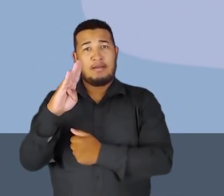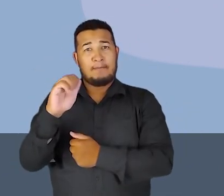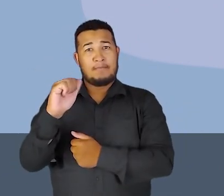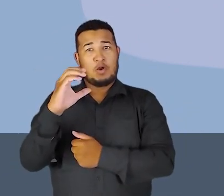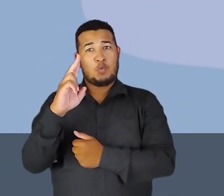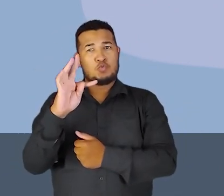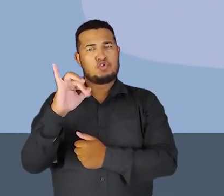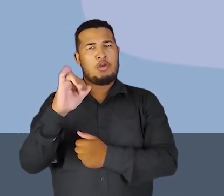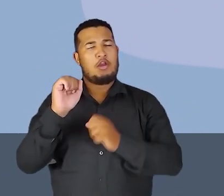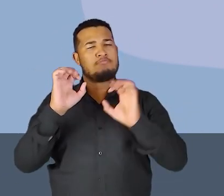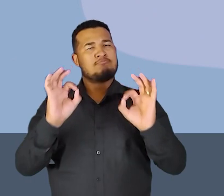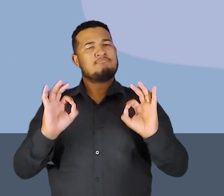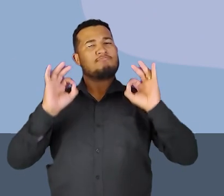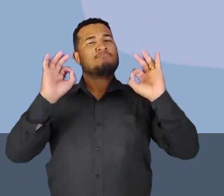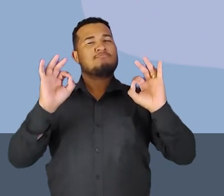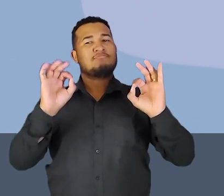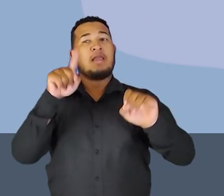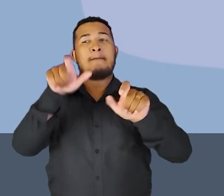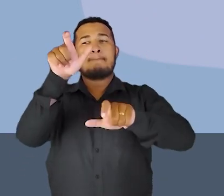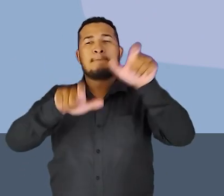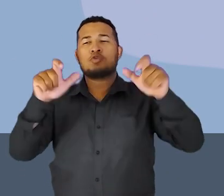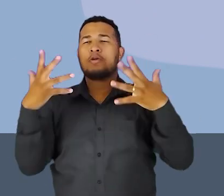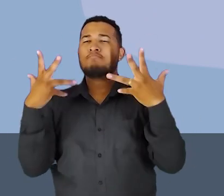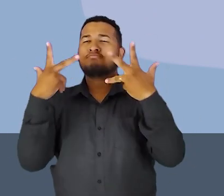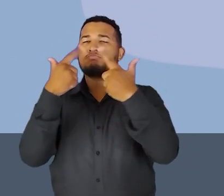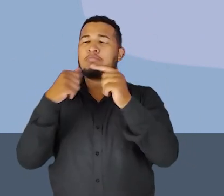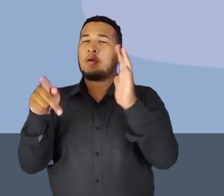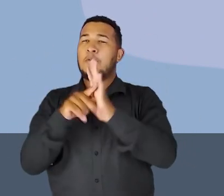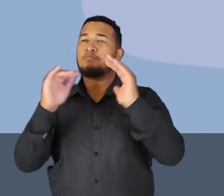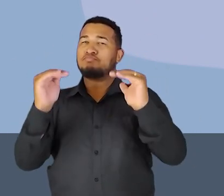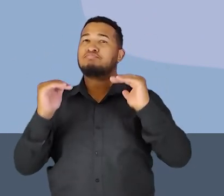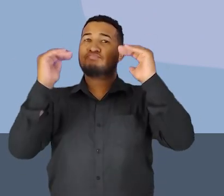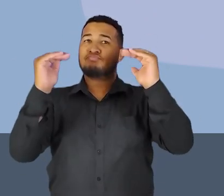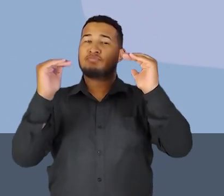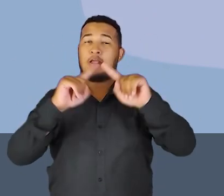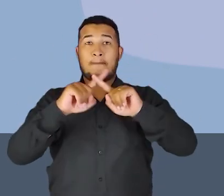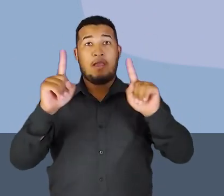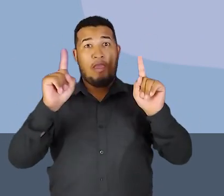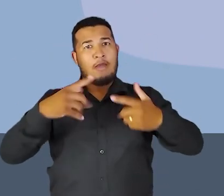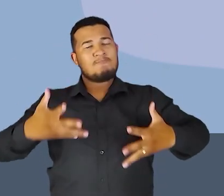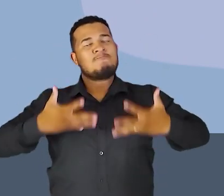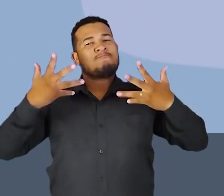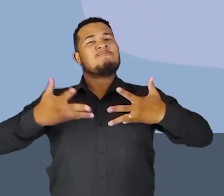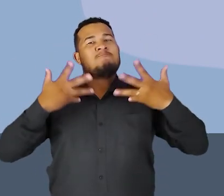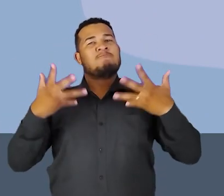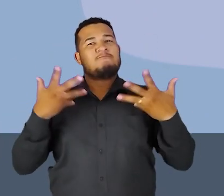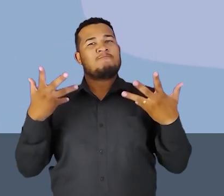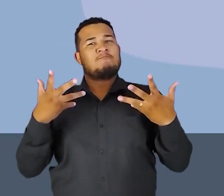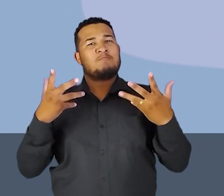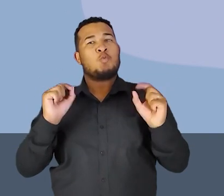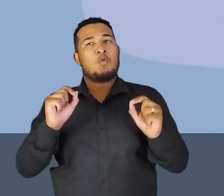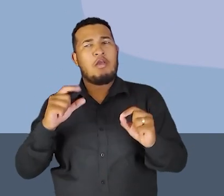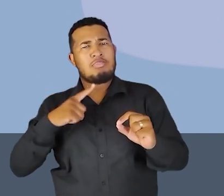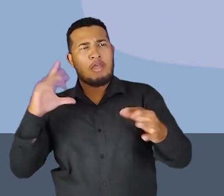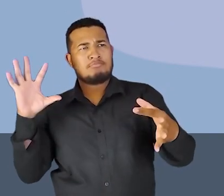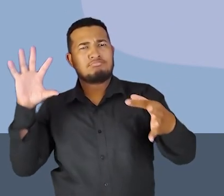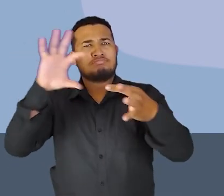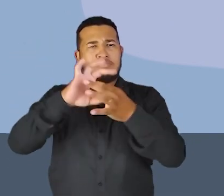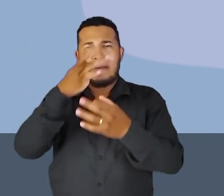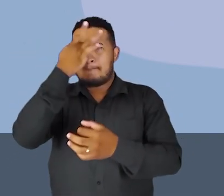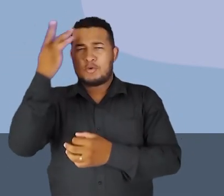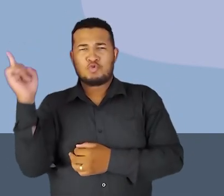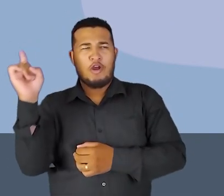sua elegância, é das pessoas belas da nobreza. É de entusiasmar. Quem aqui vem, nunca